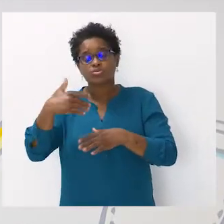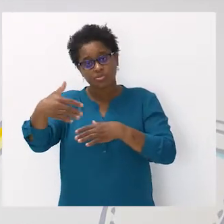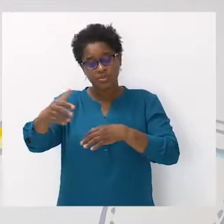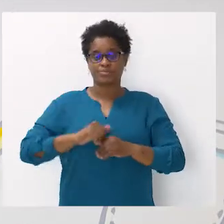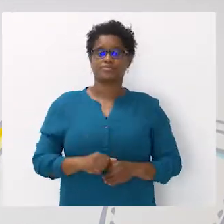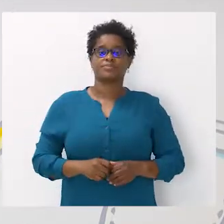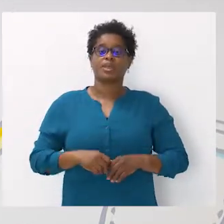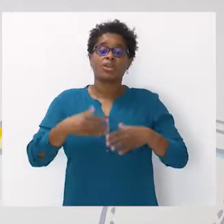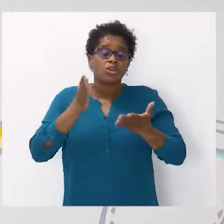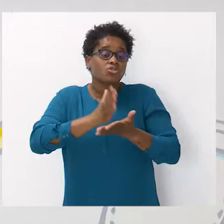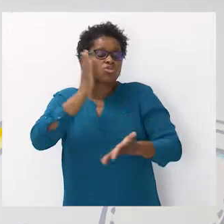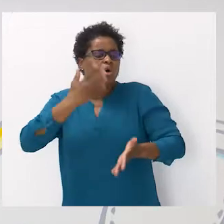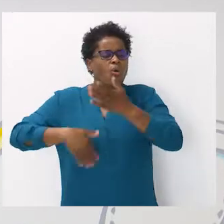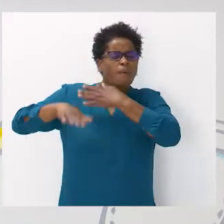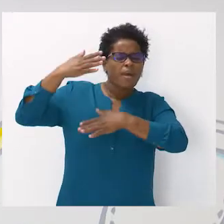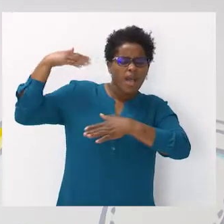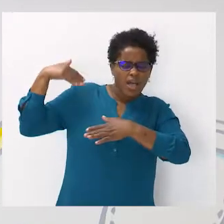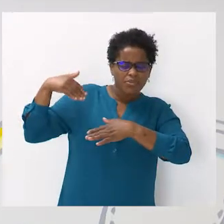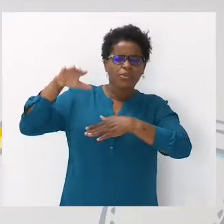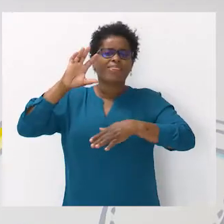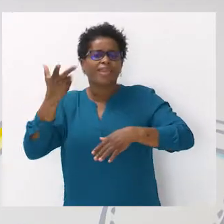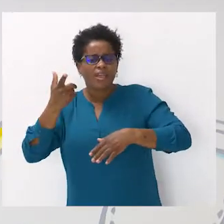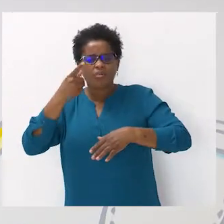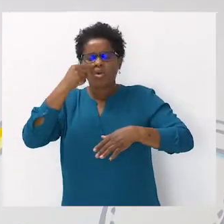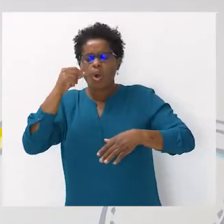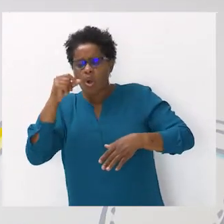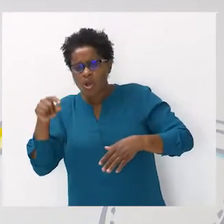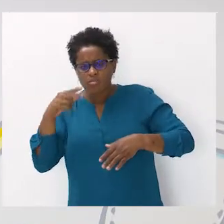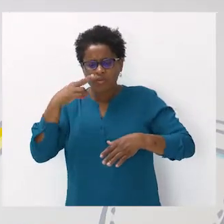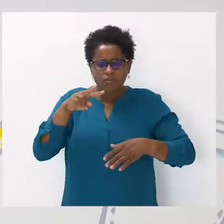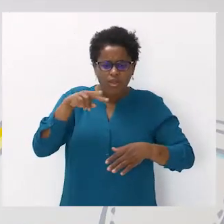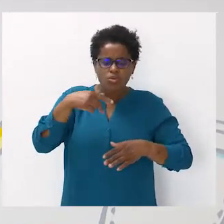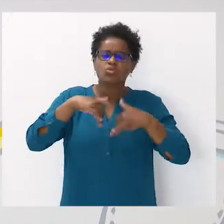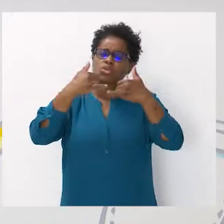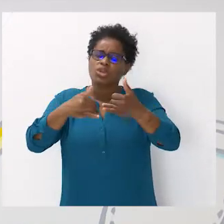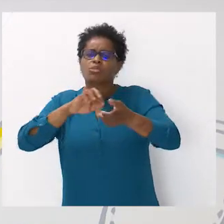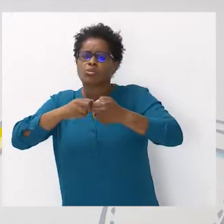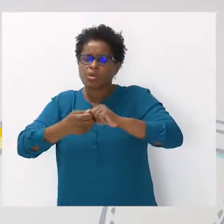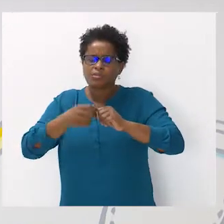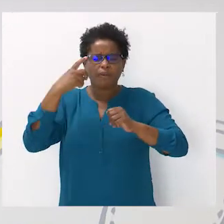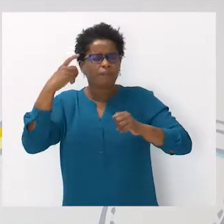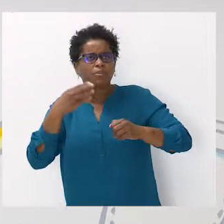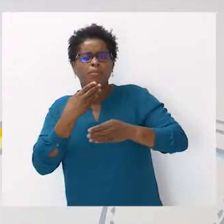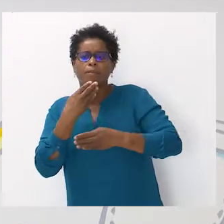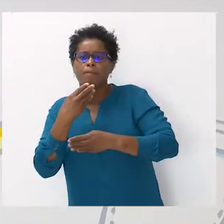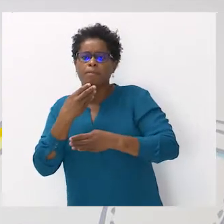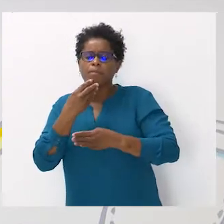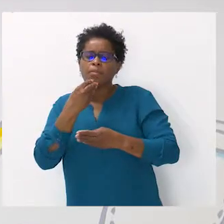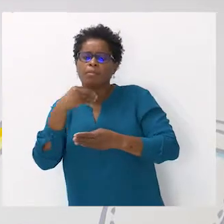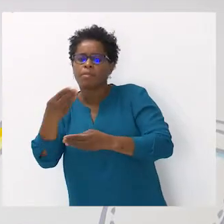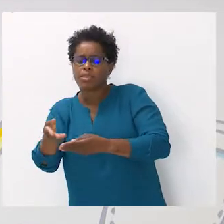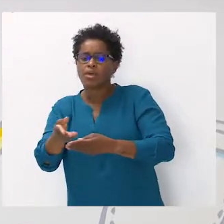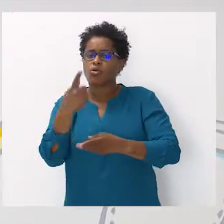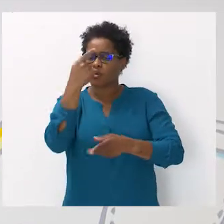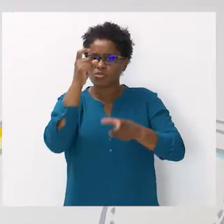diante. Bom, só que com o passar do tempo, ele deparou com o seguinte problema. Suponhamos que eu empresto uma pessoa 5 mil